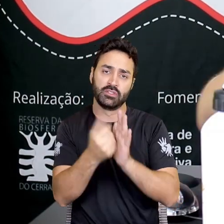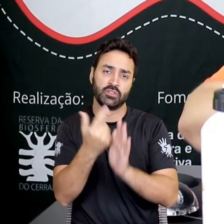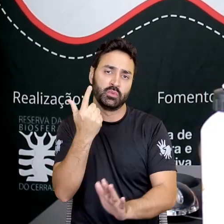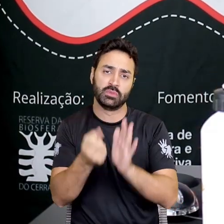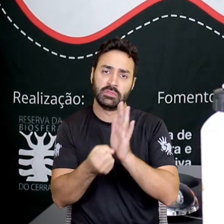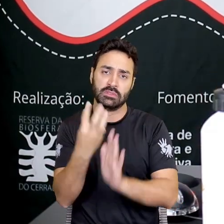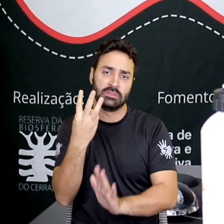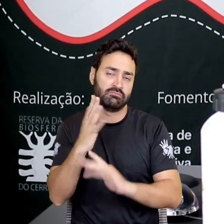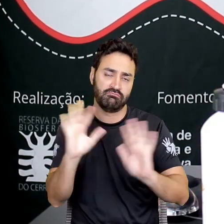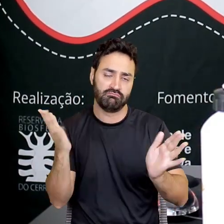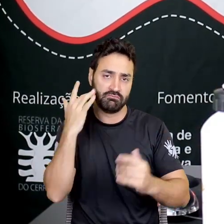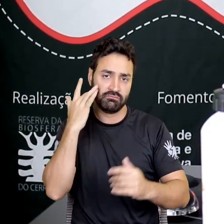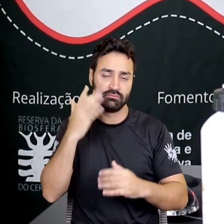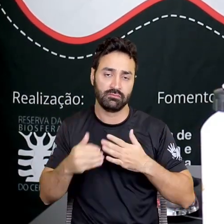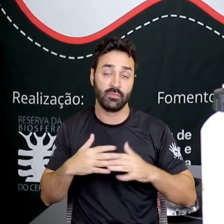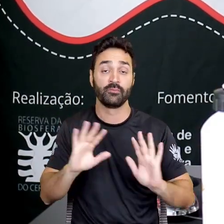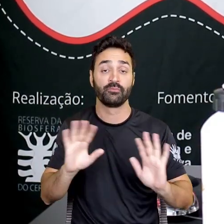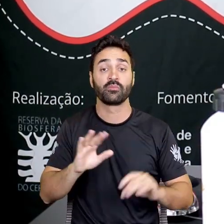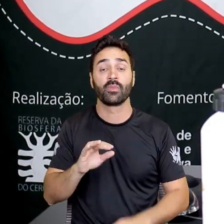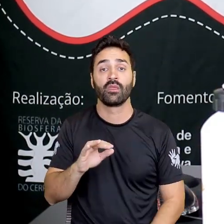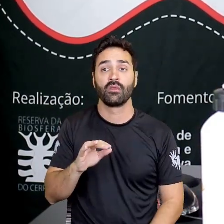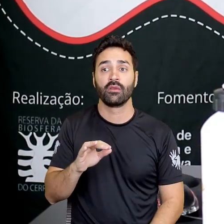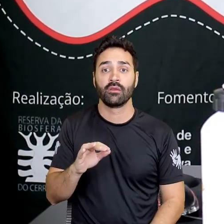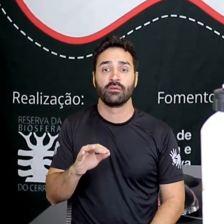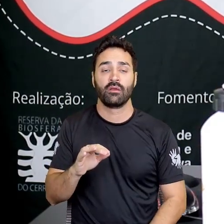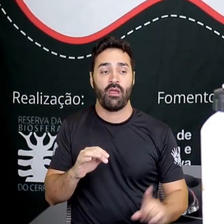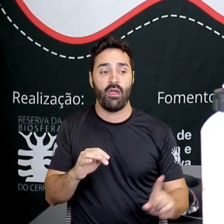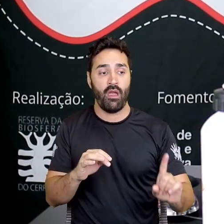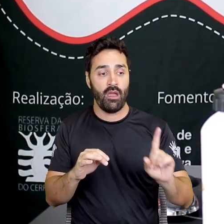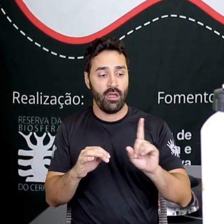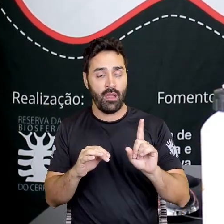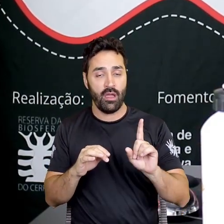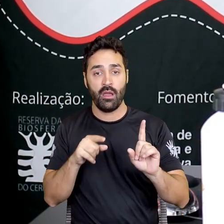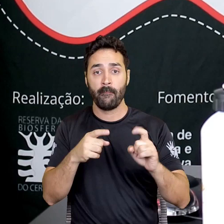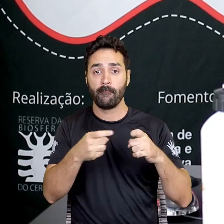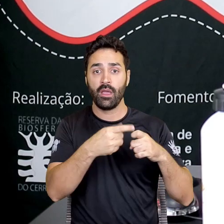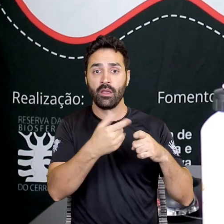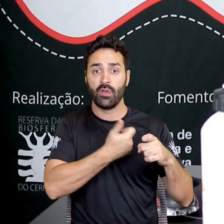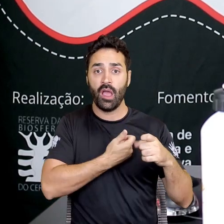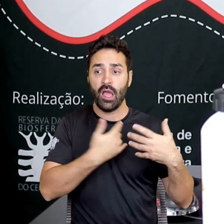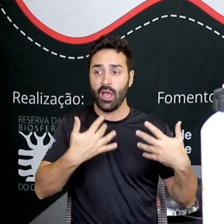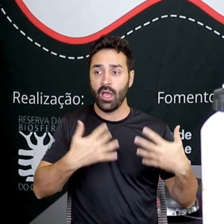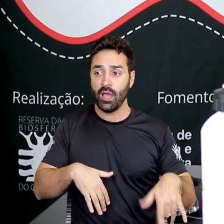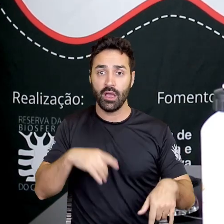lá da criança nascer. Recebe a notícia de que a criança não escuta.